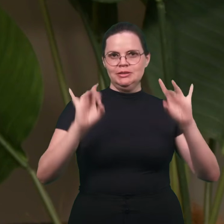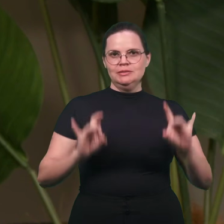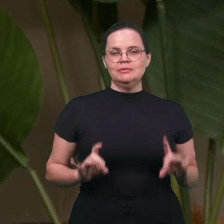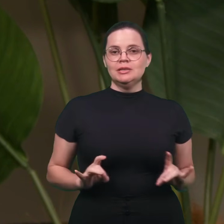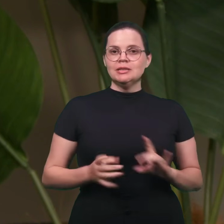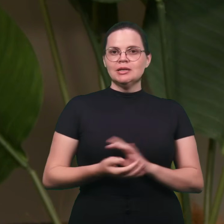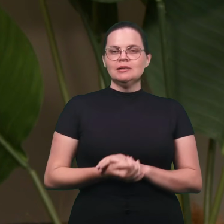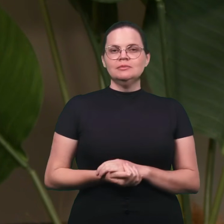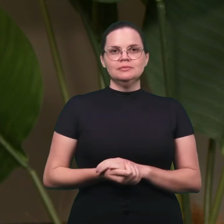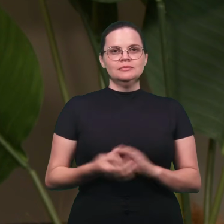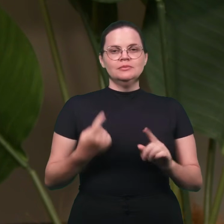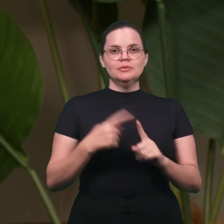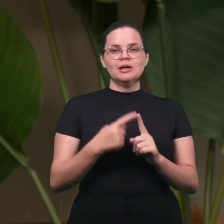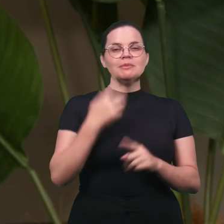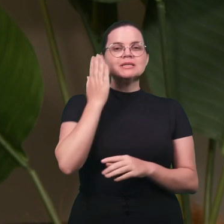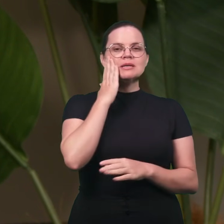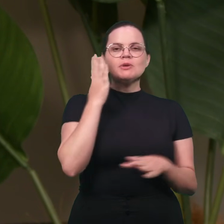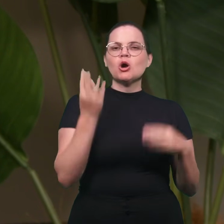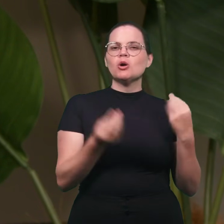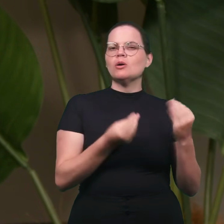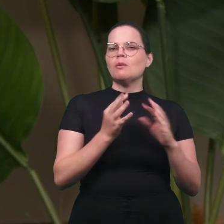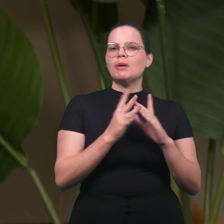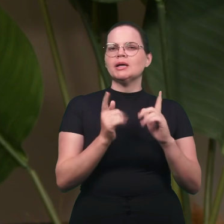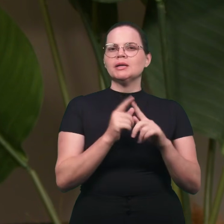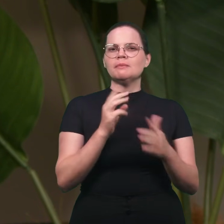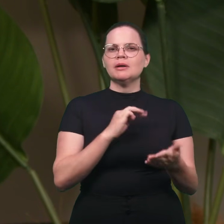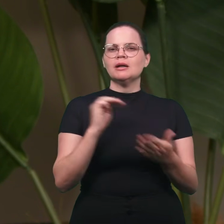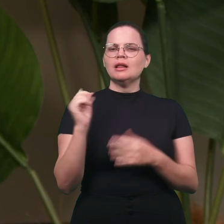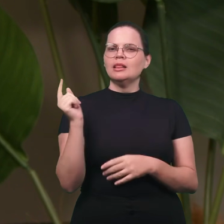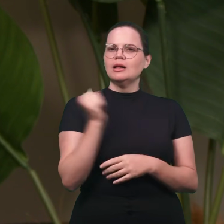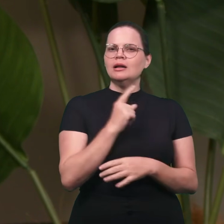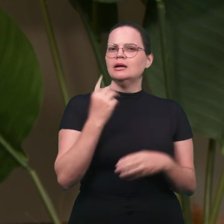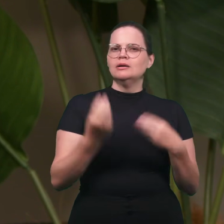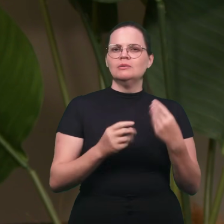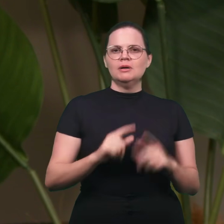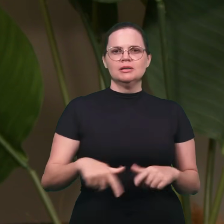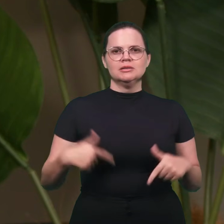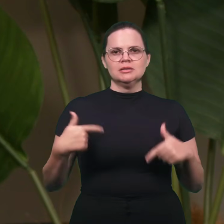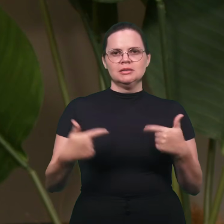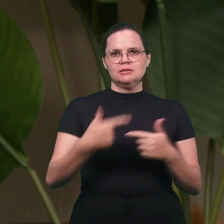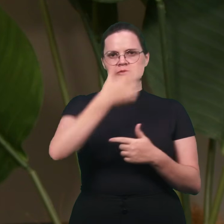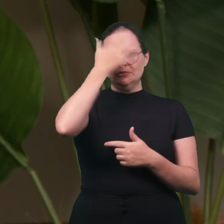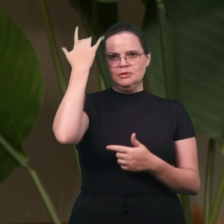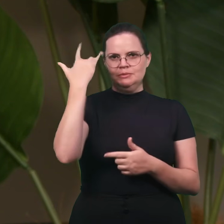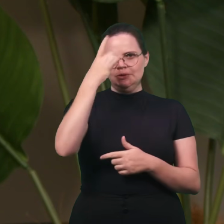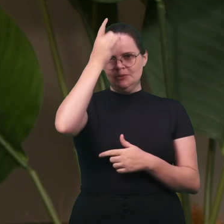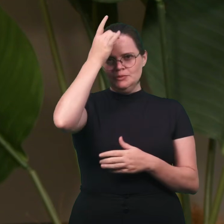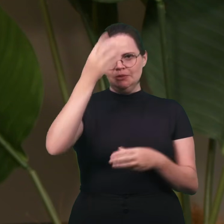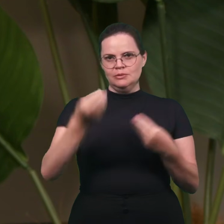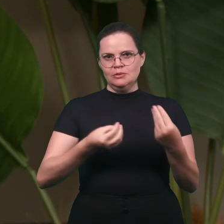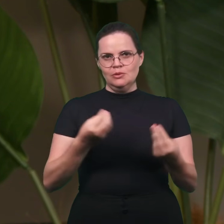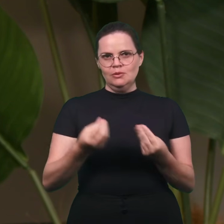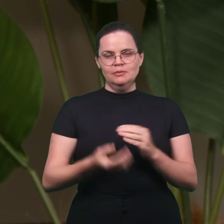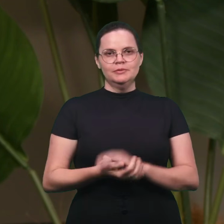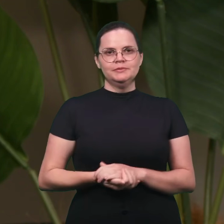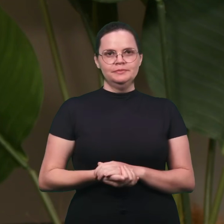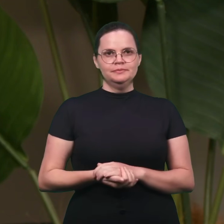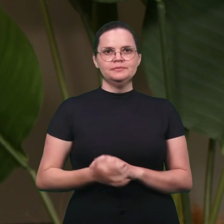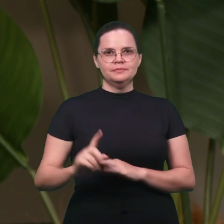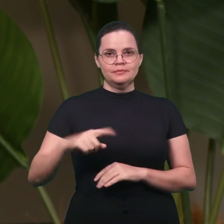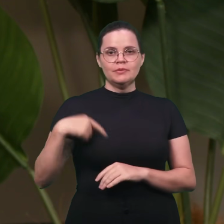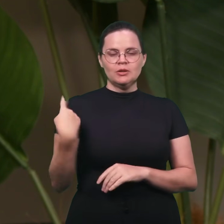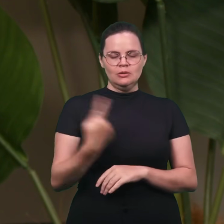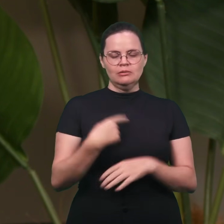realizando ali, como está a obra, como estão as operações do Espírito Santo lá no Chile. Nós vamos falar sobre